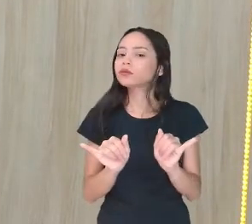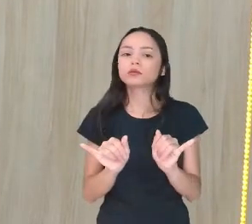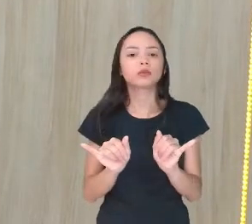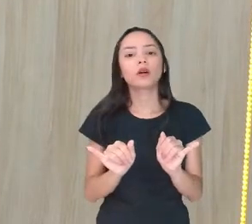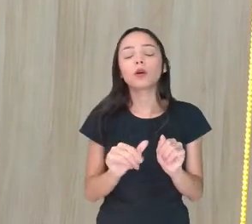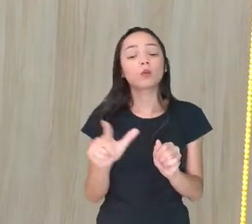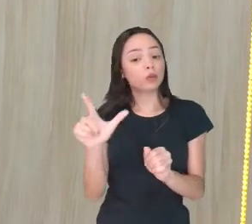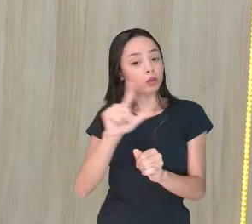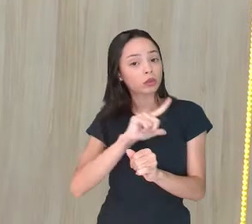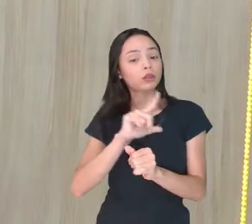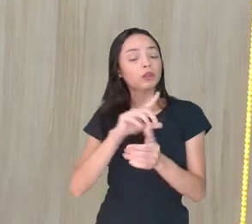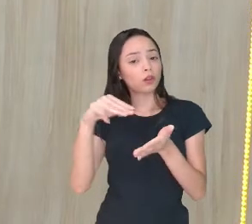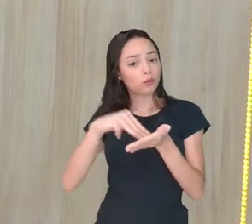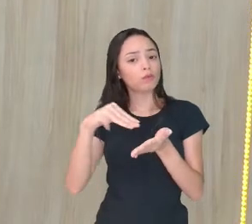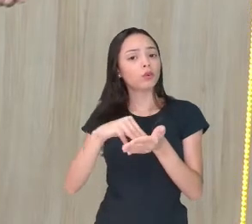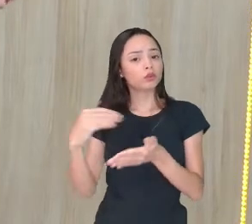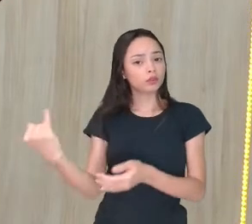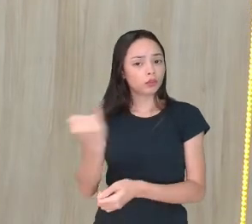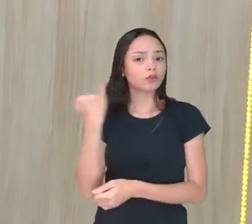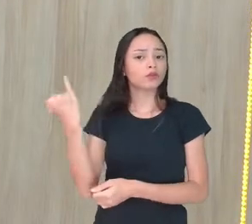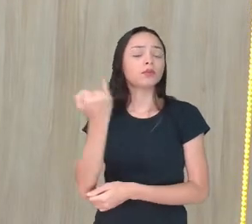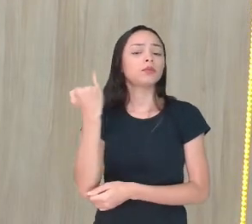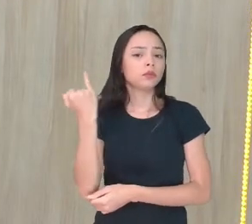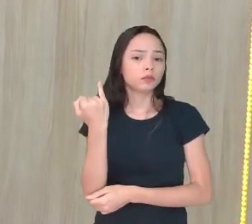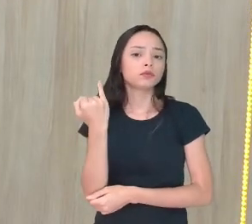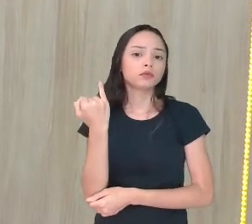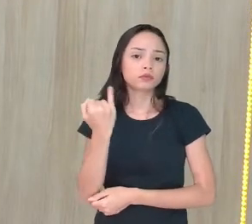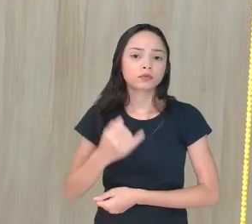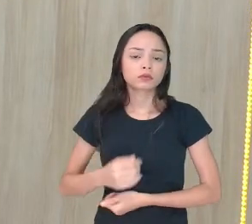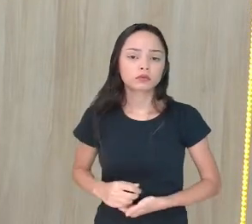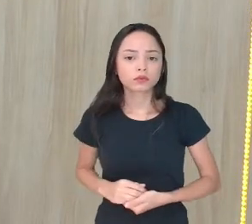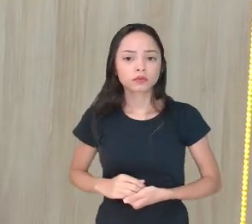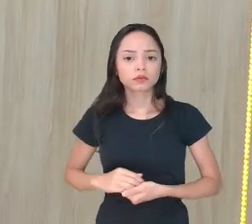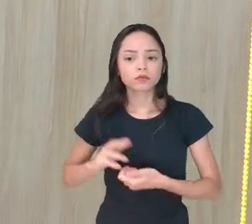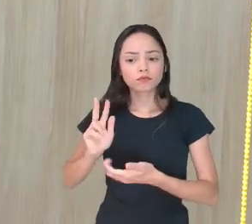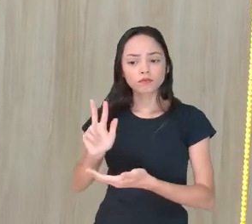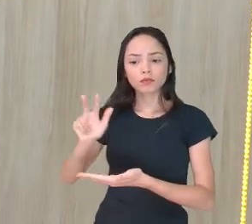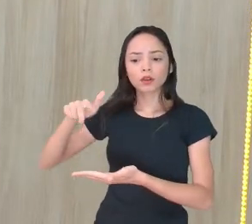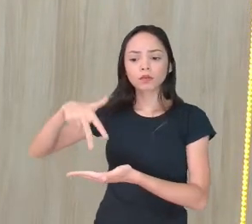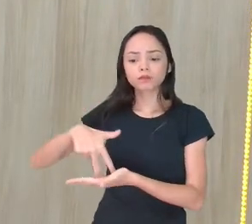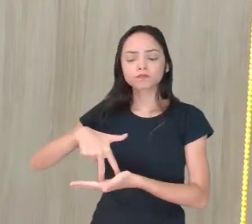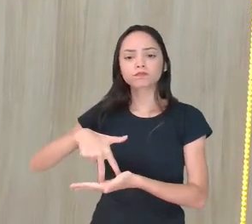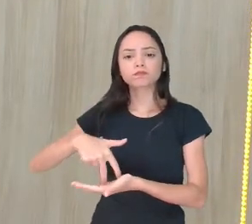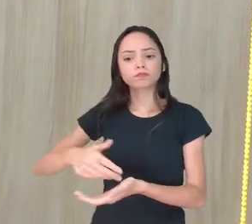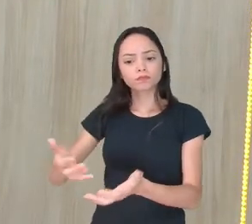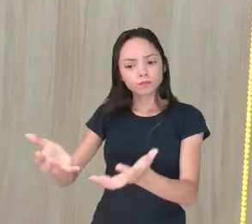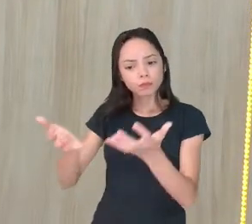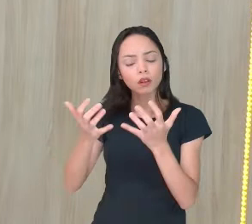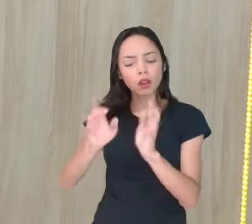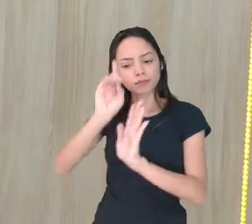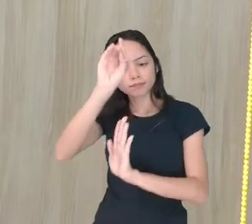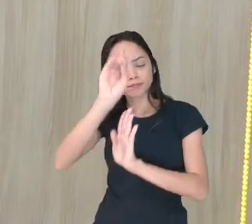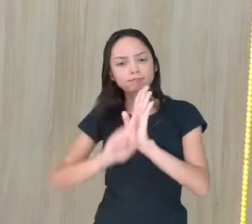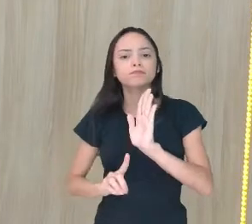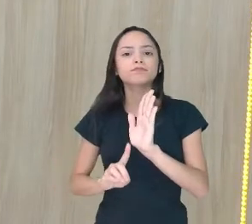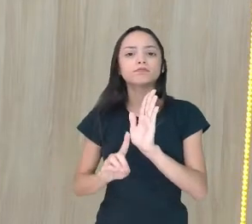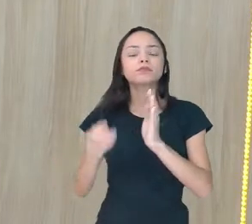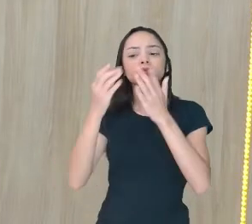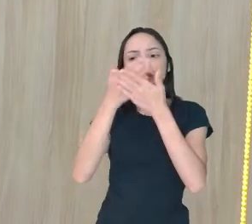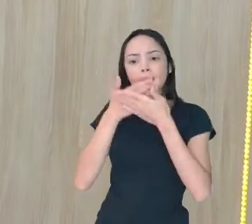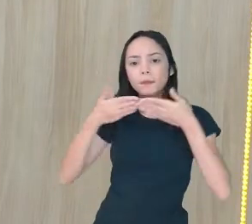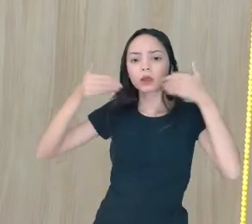Geralmente, qualquer motivo aleatório. Elas saem visando, né, a melhoria